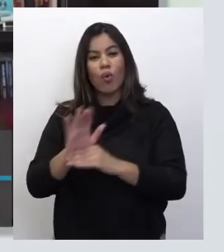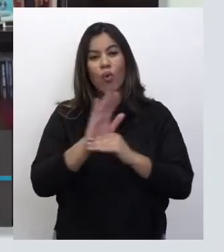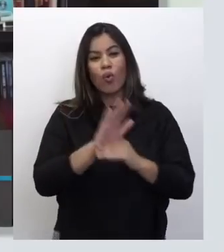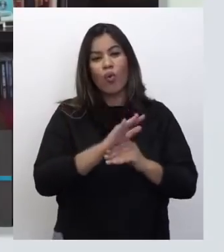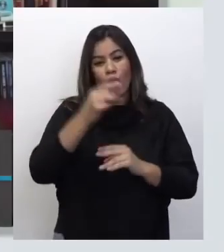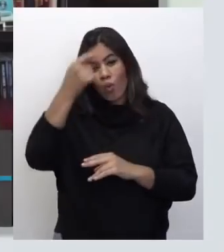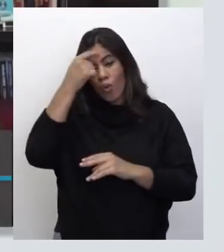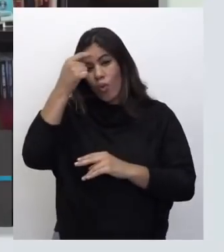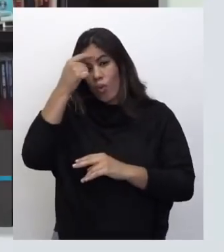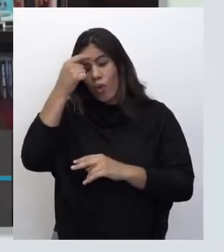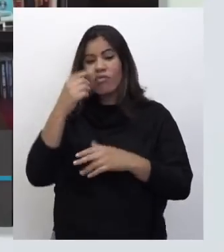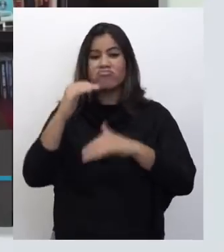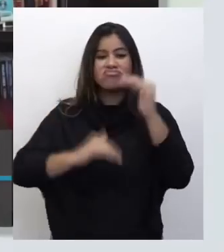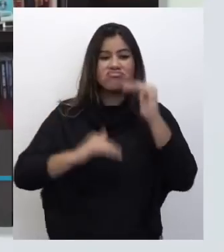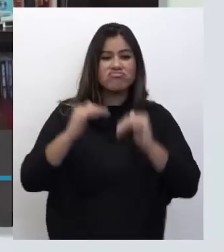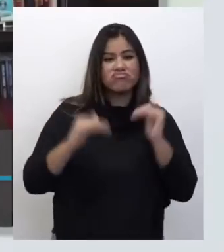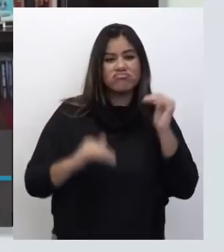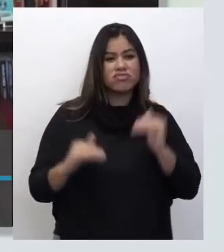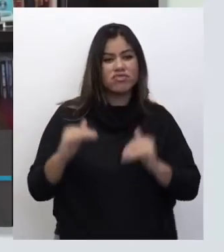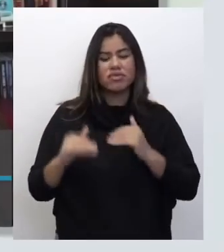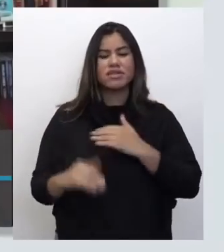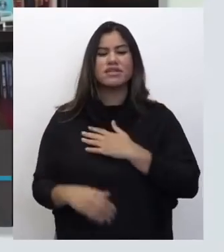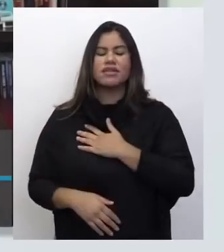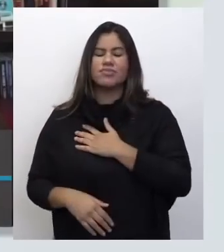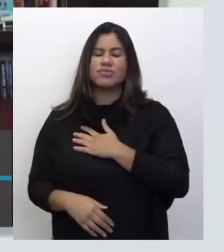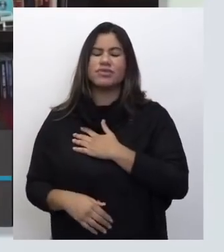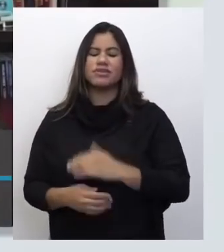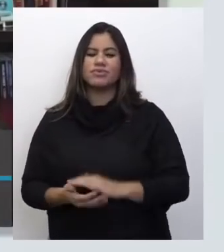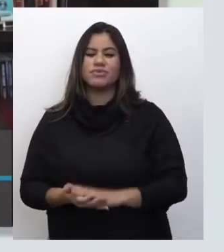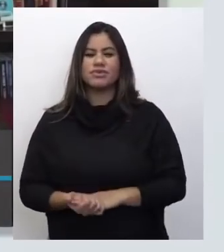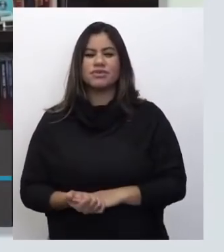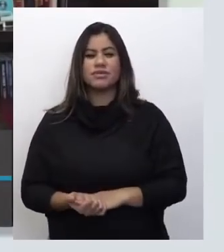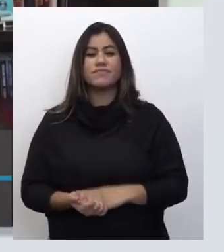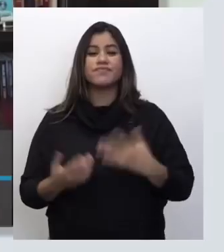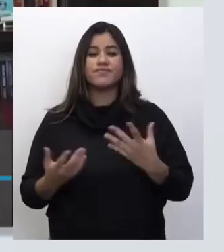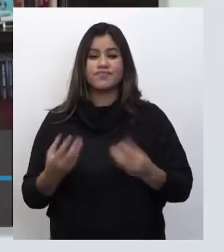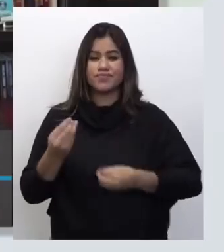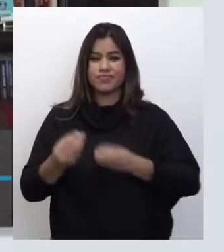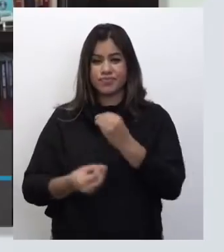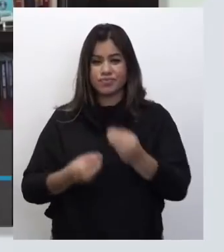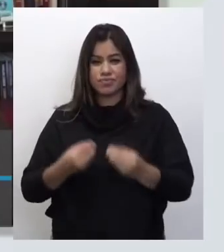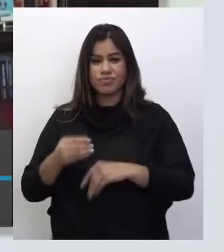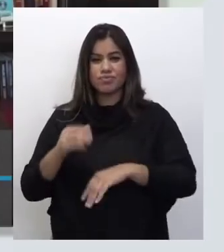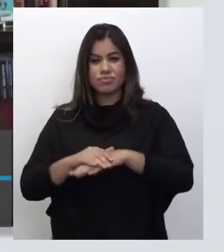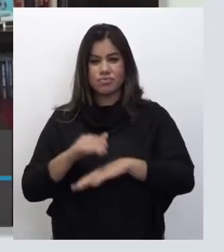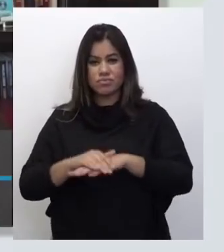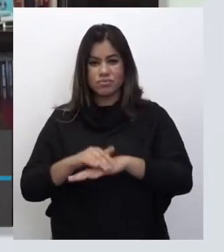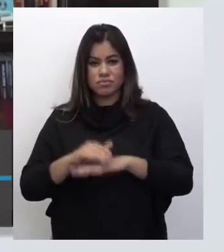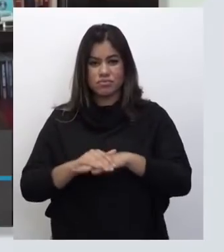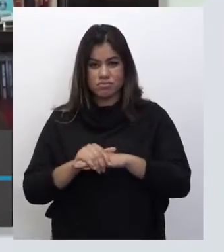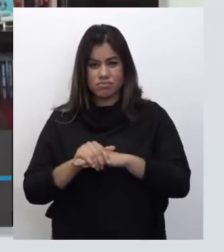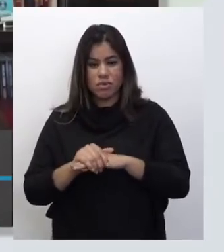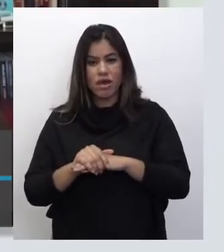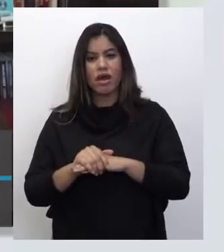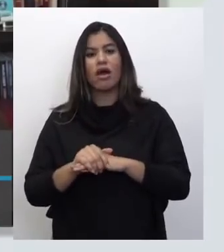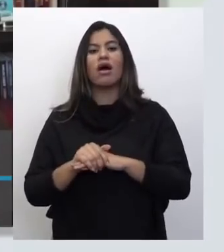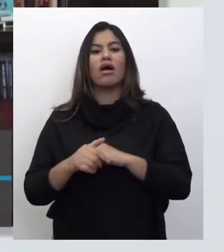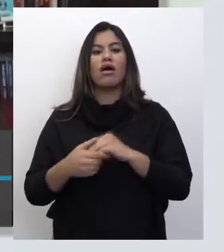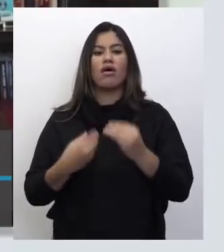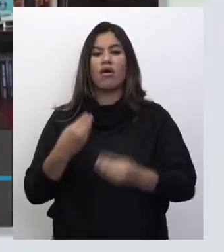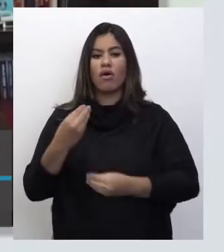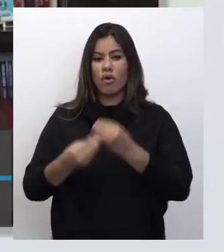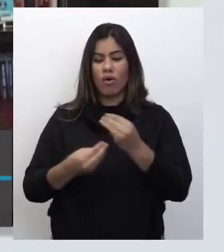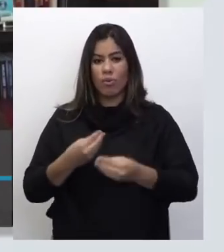cidades. E para entender um pouco mais como nós podemos participar mais das decisões que nos afetam, nós